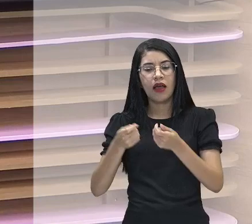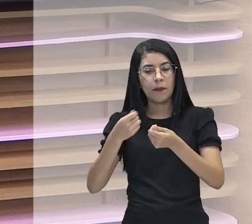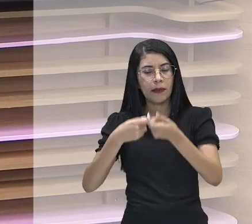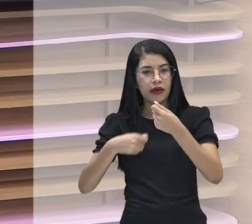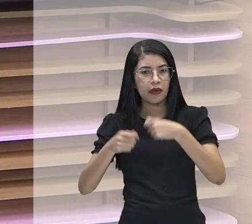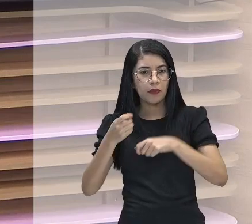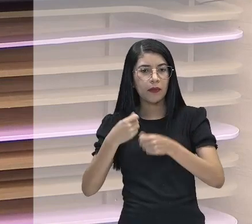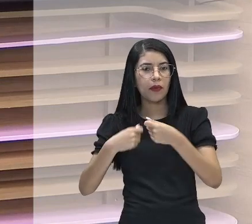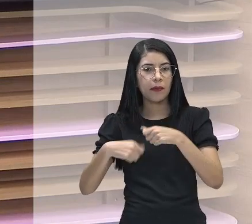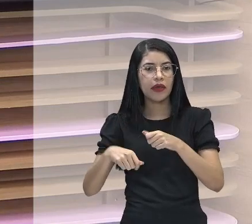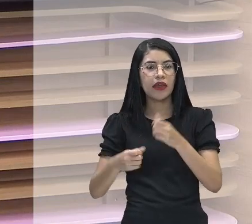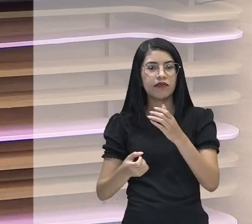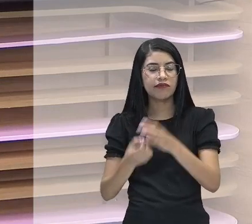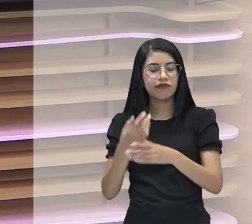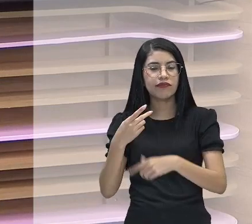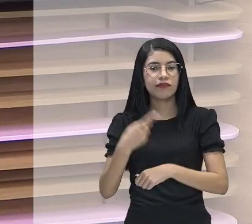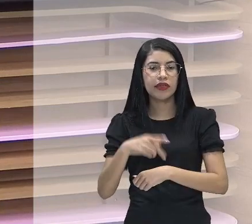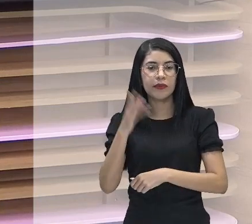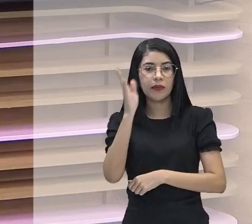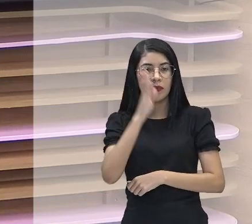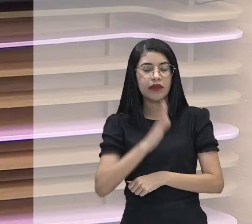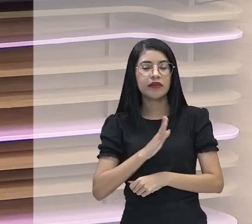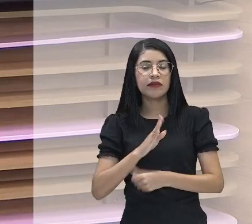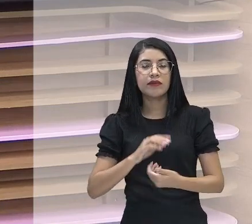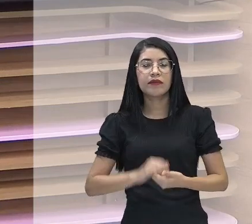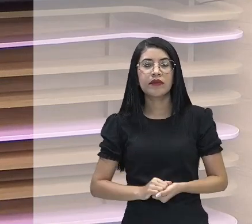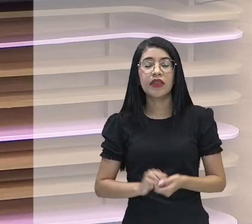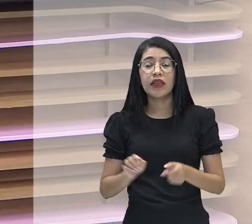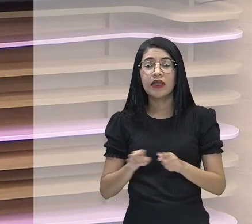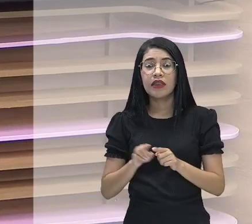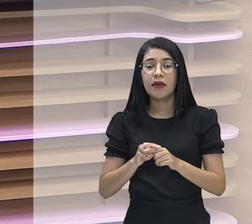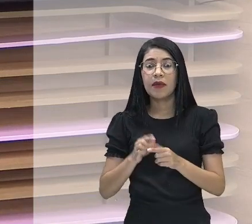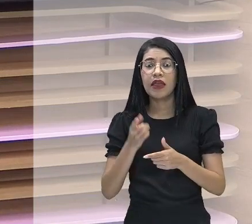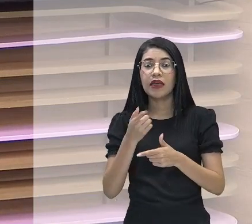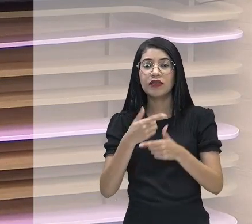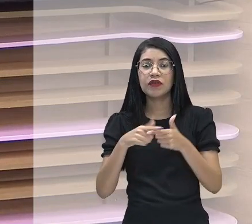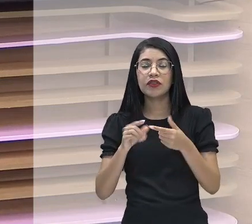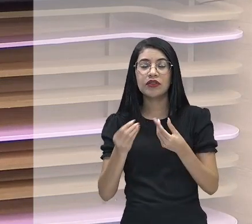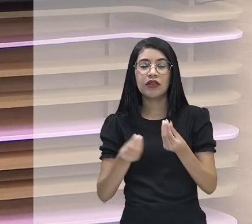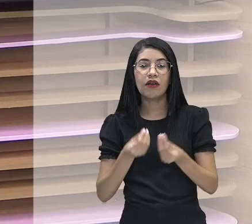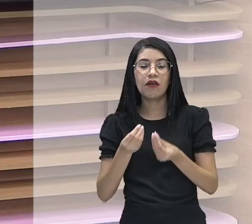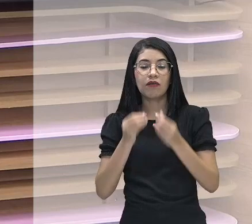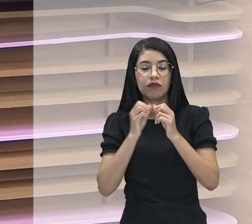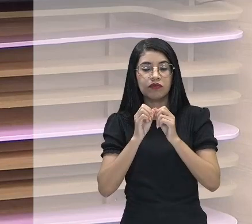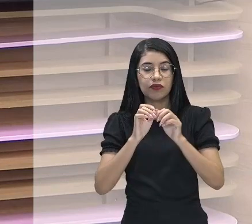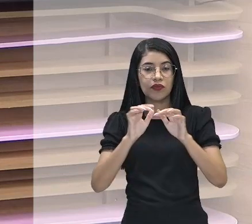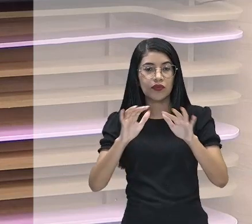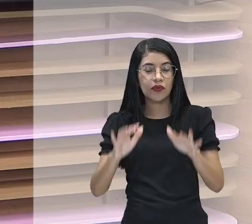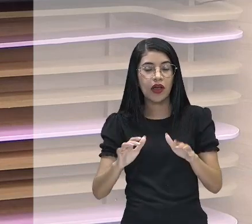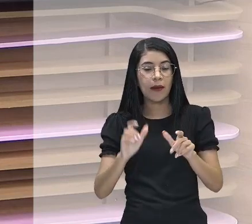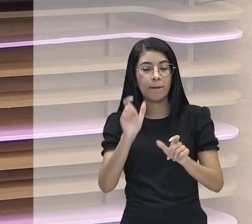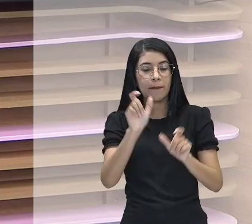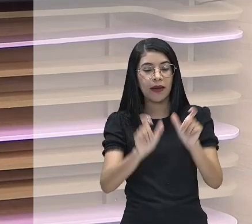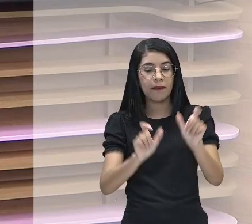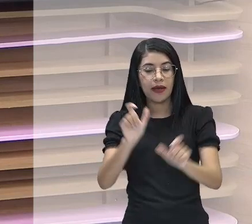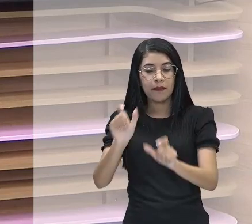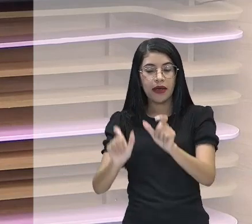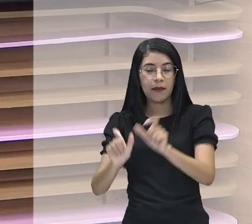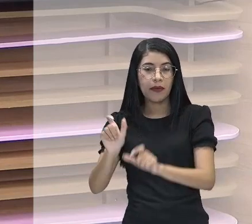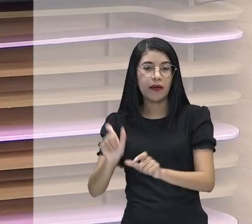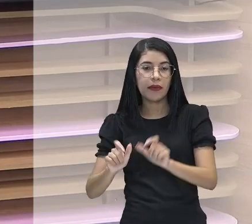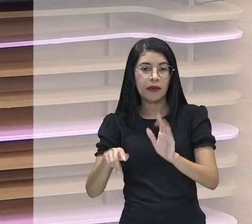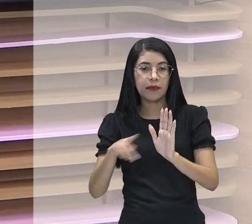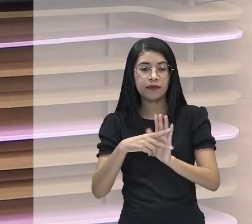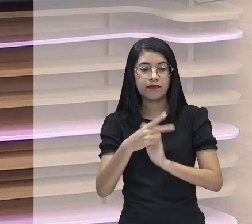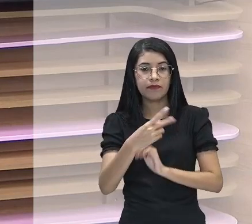riqueza para o nosso país toda essa riqueza dividida né distribuída por habitantes então isso aí tá